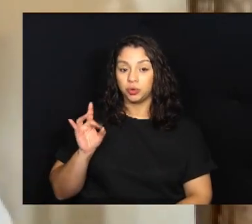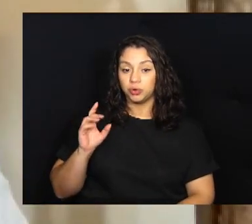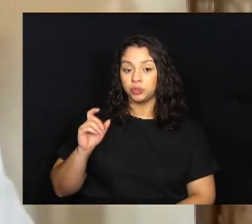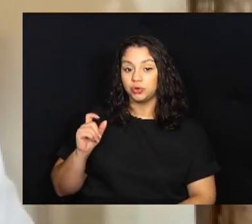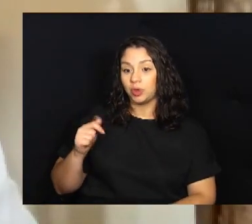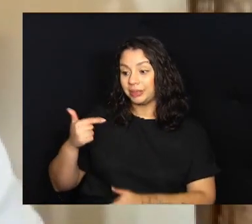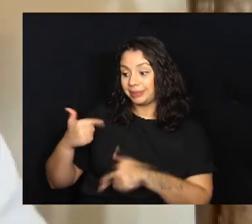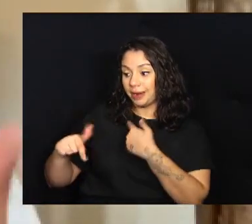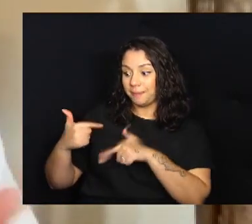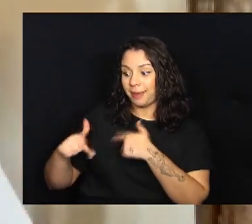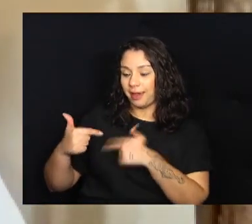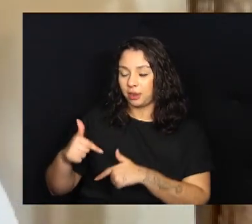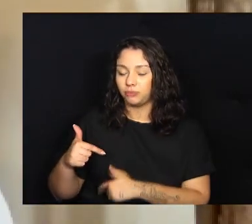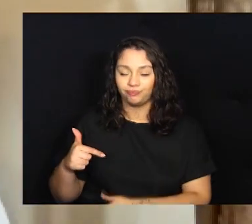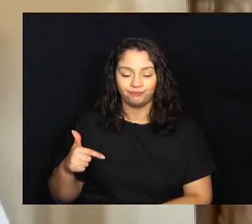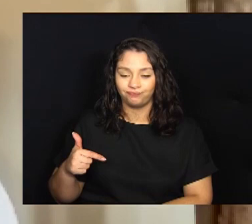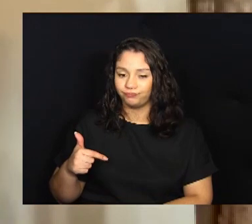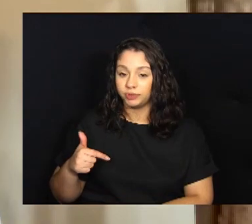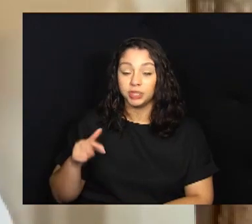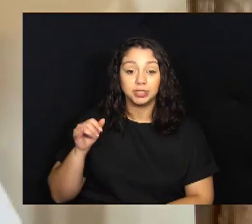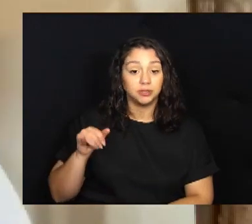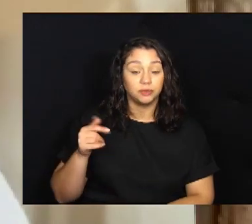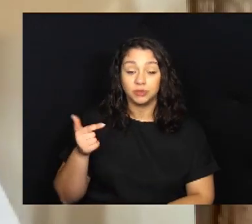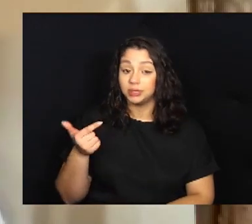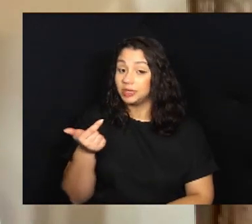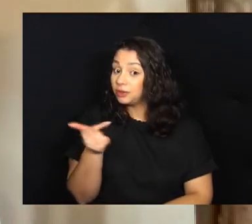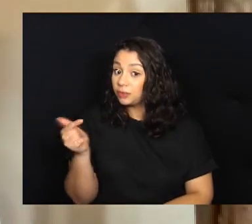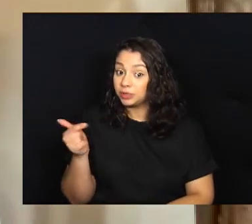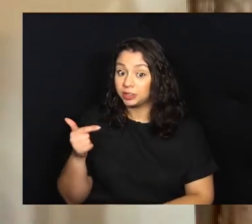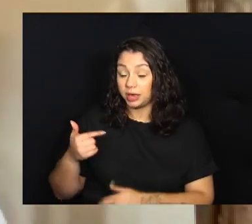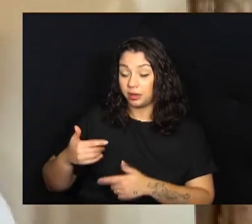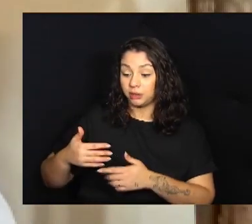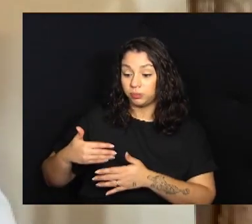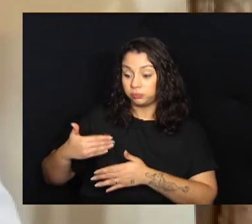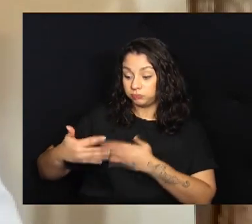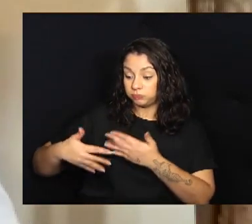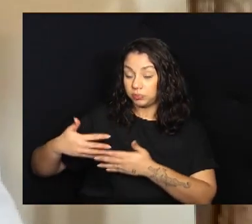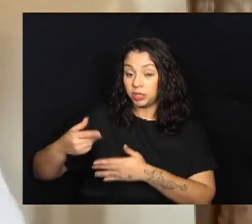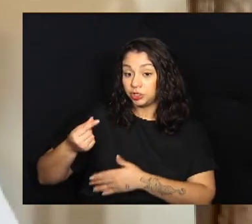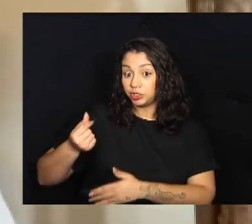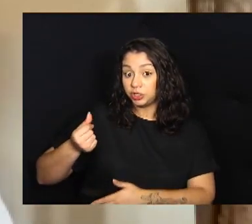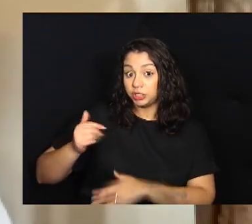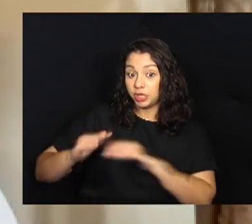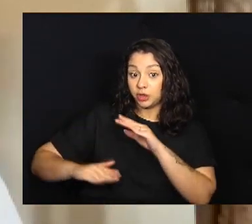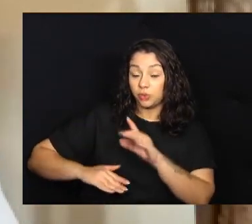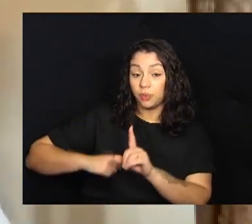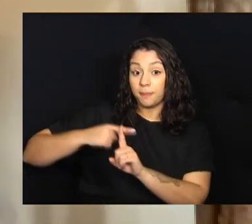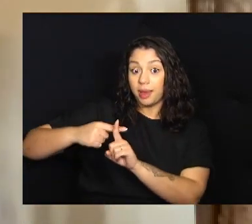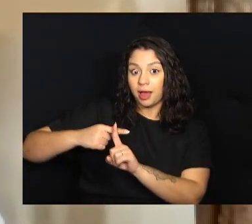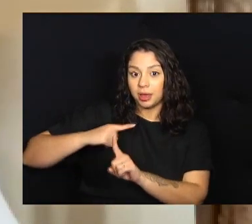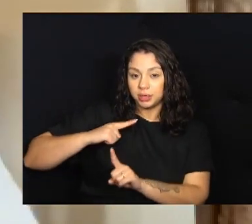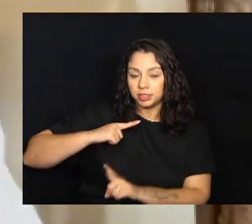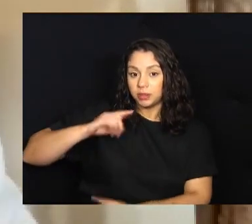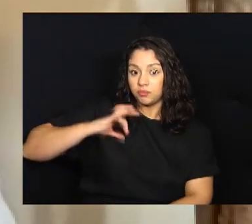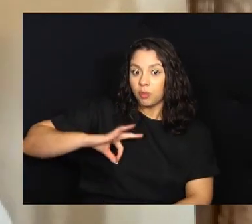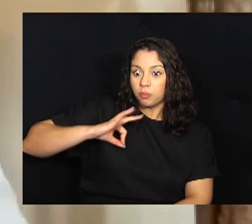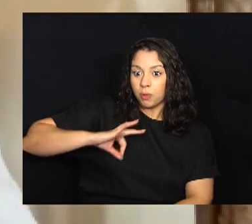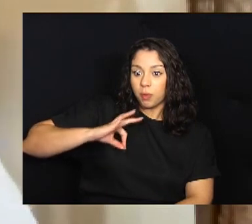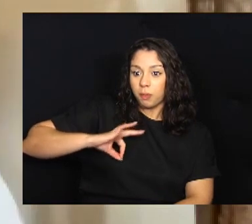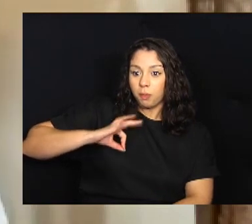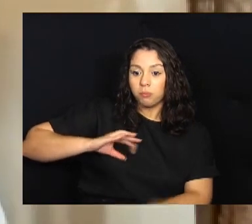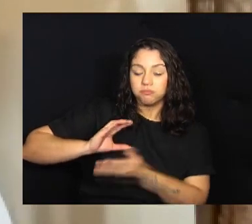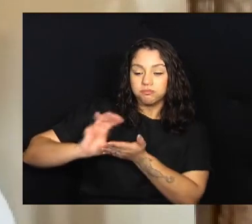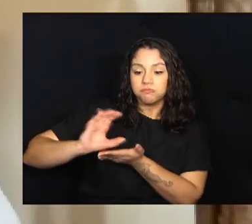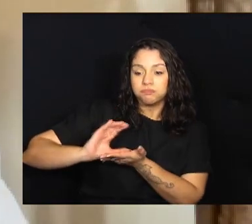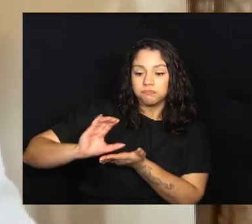seu trabalho. Então, se você não tiver esse DNA de gerar uma renda extra, aumentando o seu aporte de investimentos, né, o